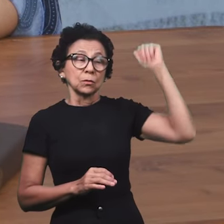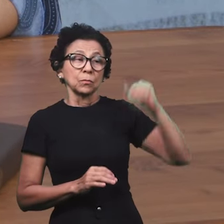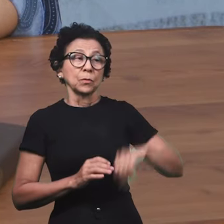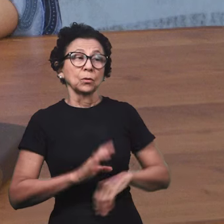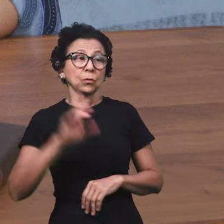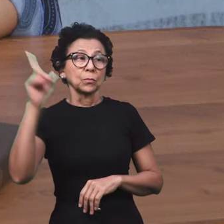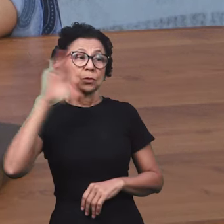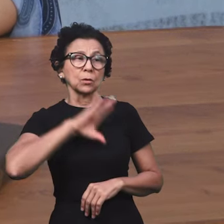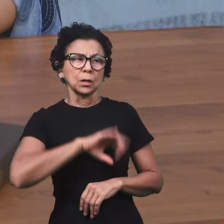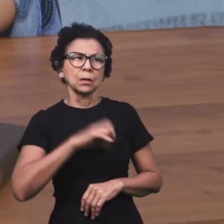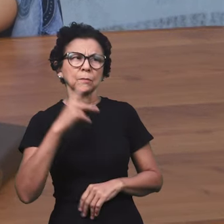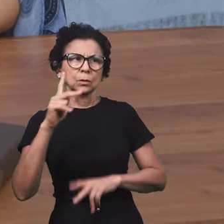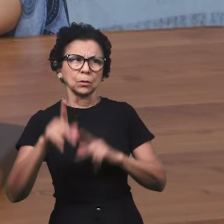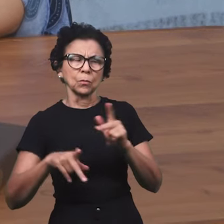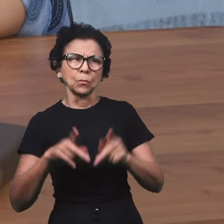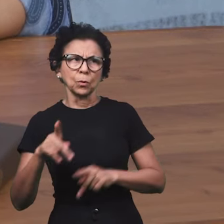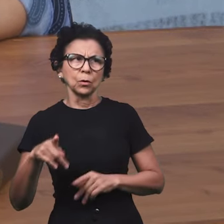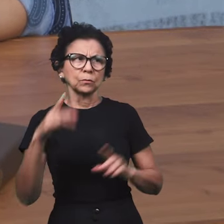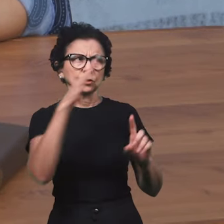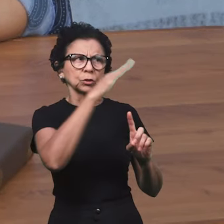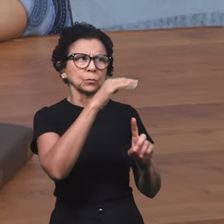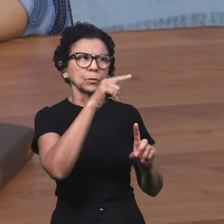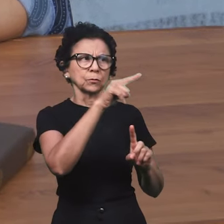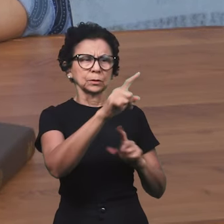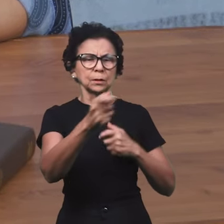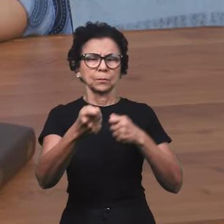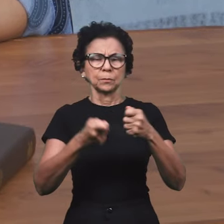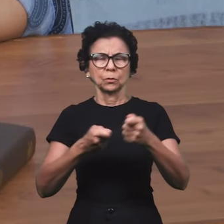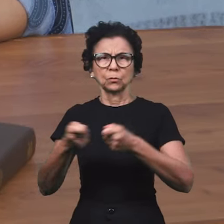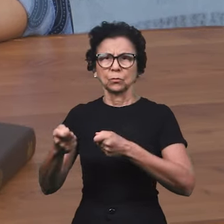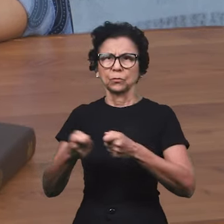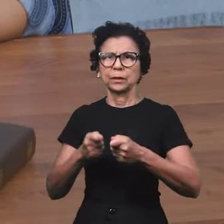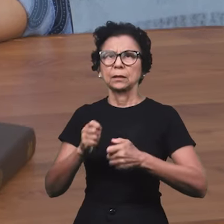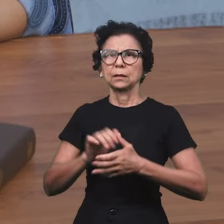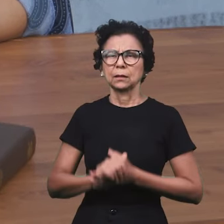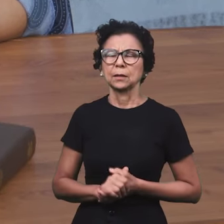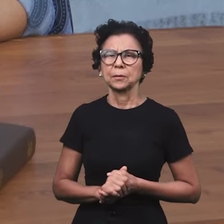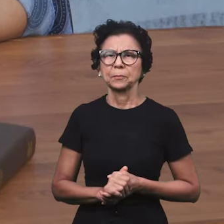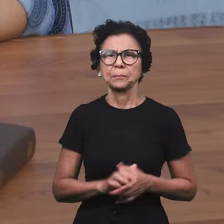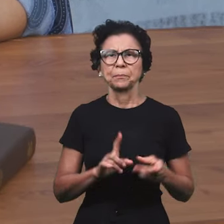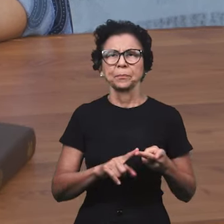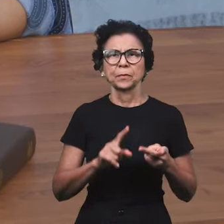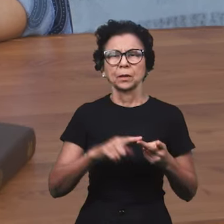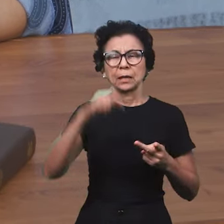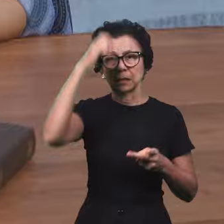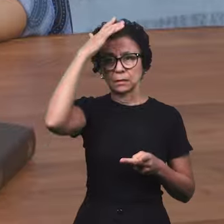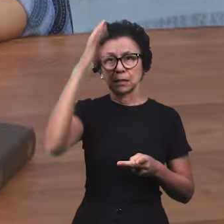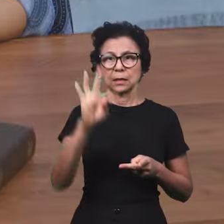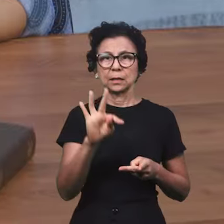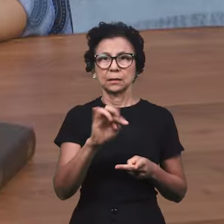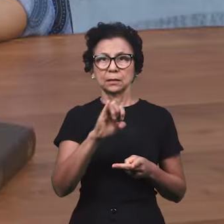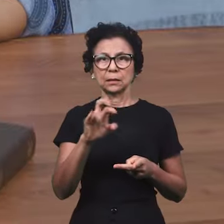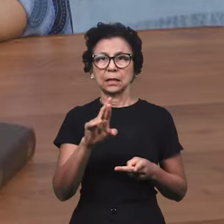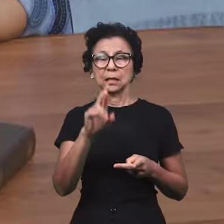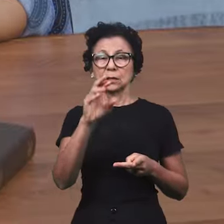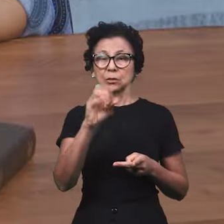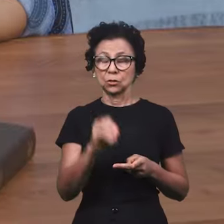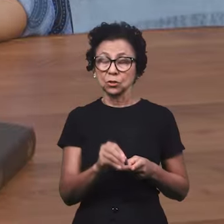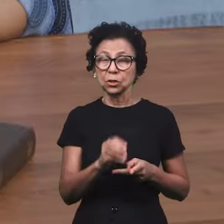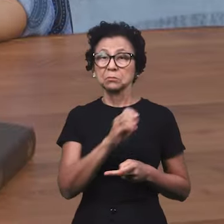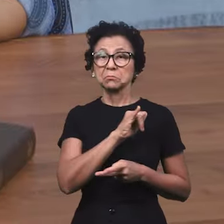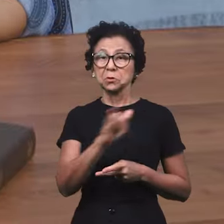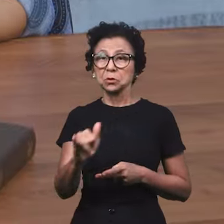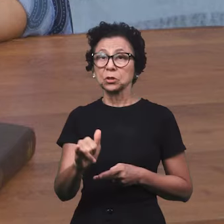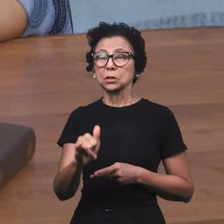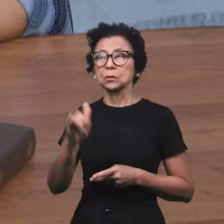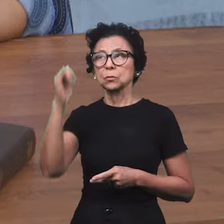rei. Disse mais Hirão: Bendito seja o Senhor, Deus de Israel, que fez os céus e a